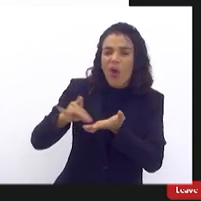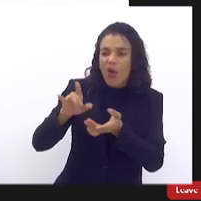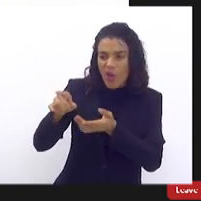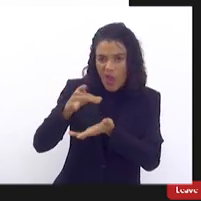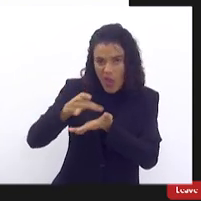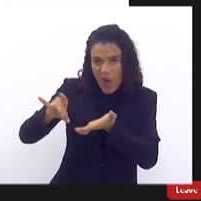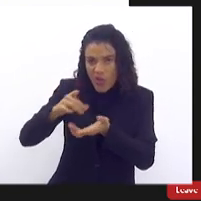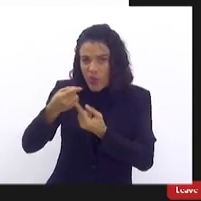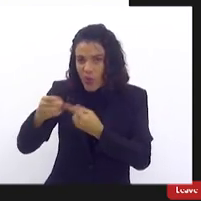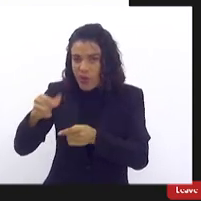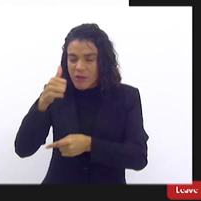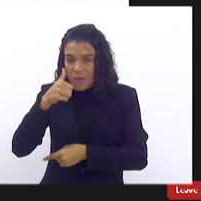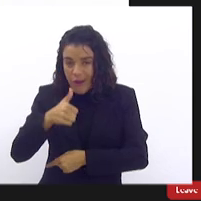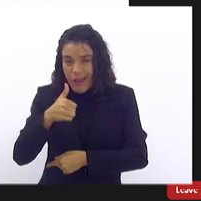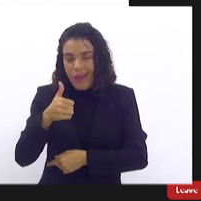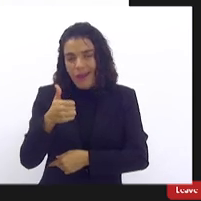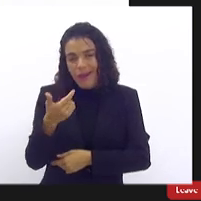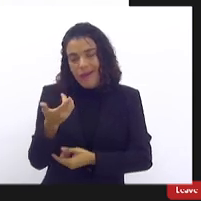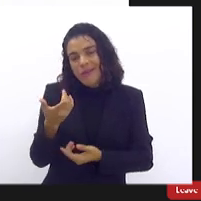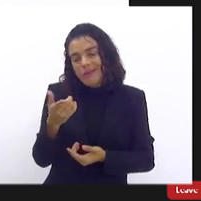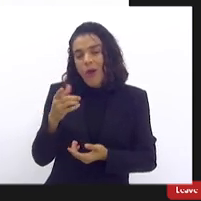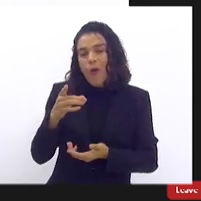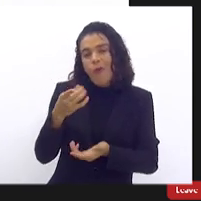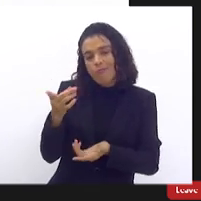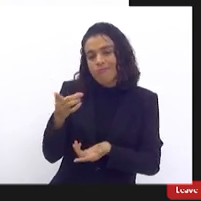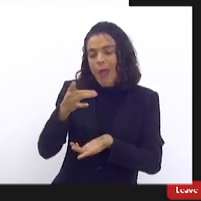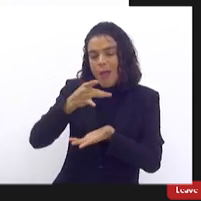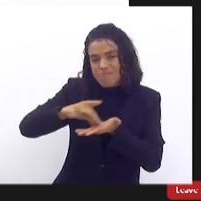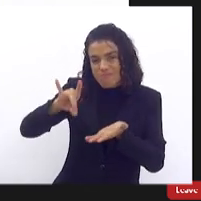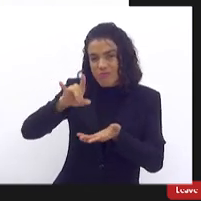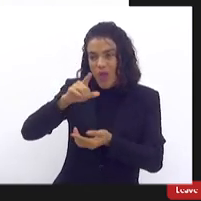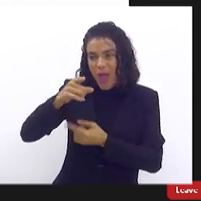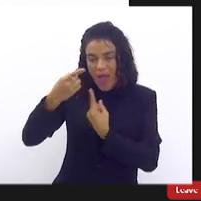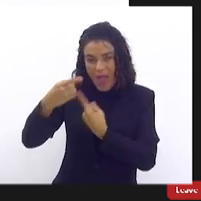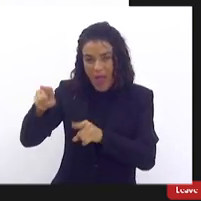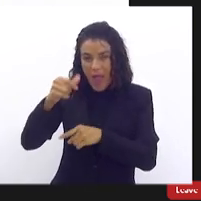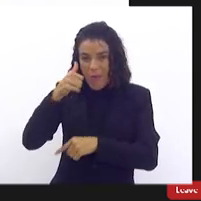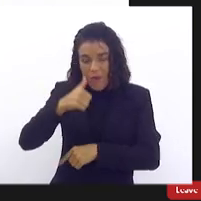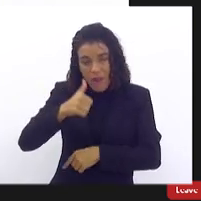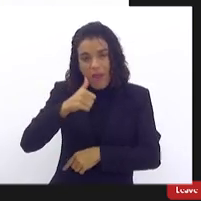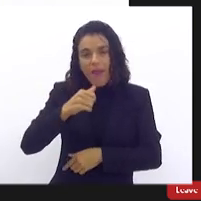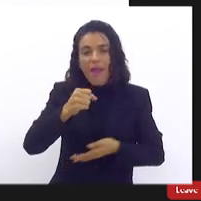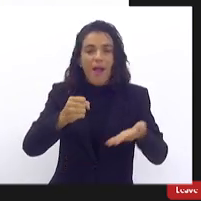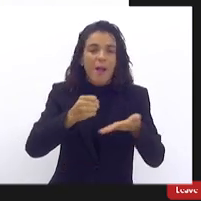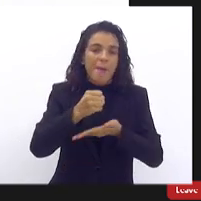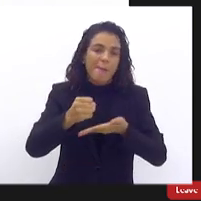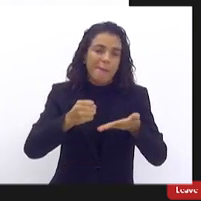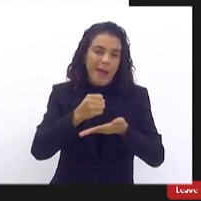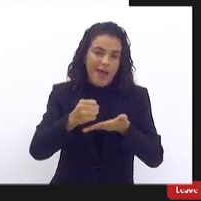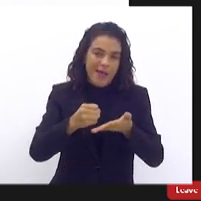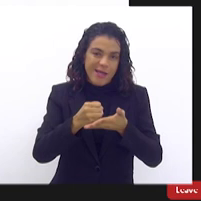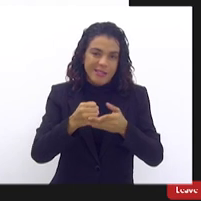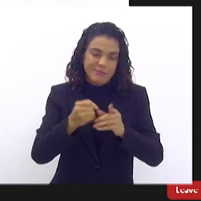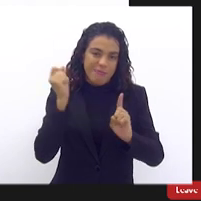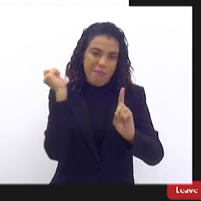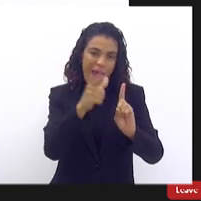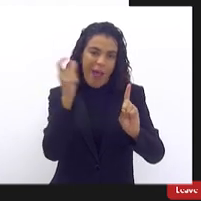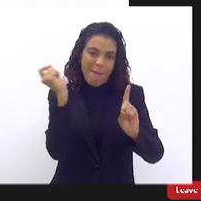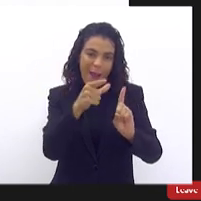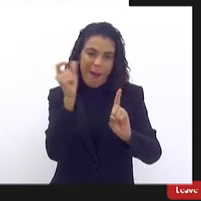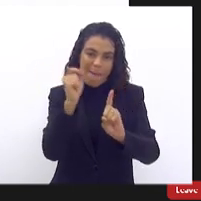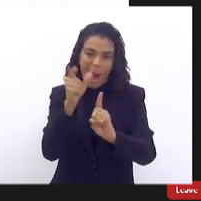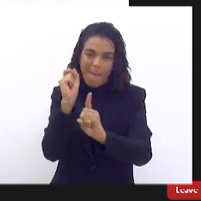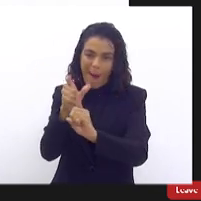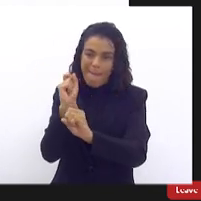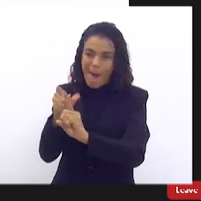enquanto a misoginia é estruturante de muitos desses problemas que a gente está debatendo, né, em regulação de plataformas.